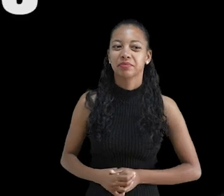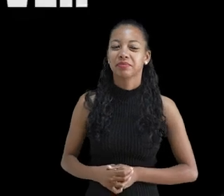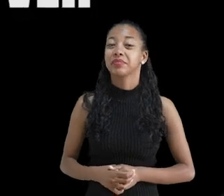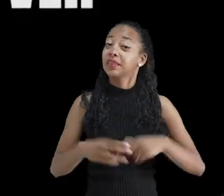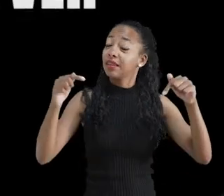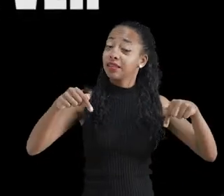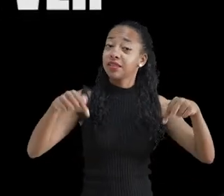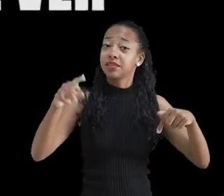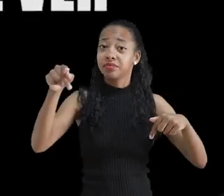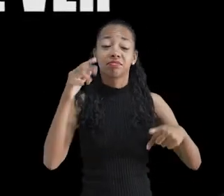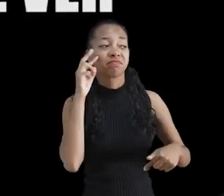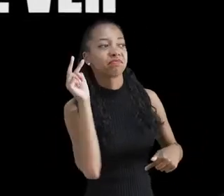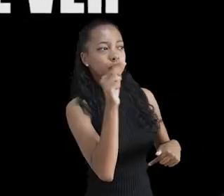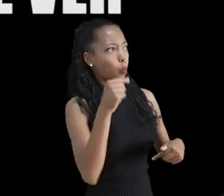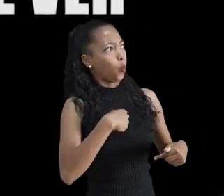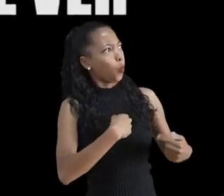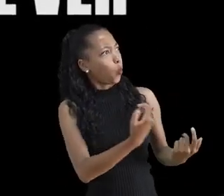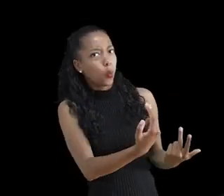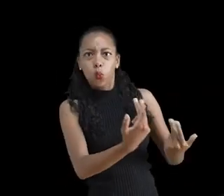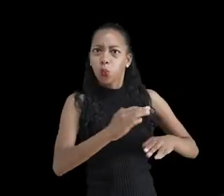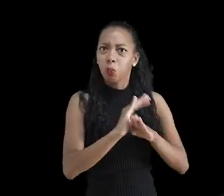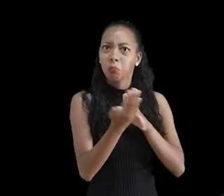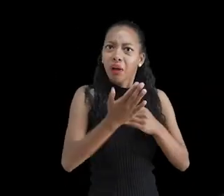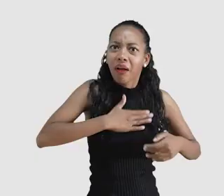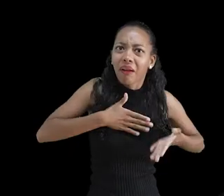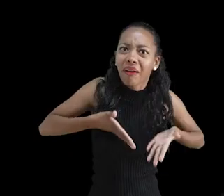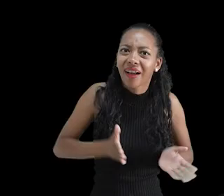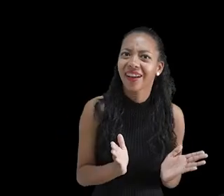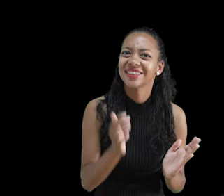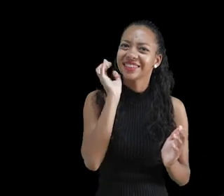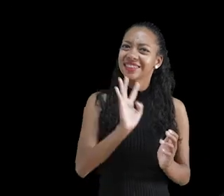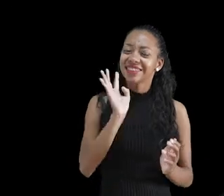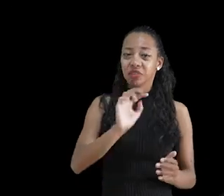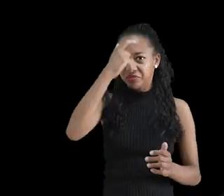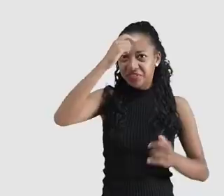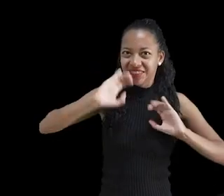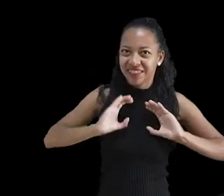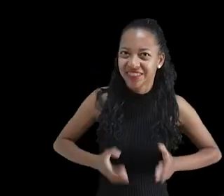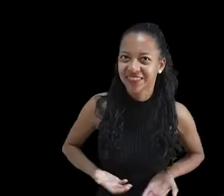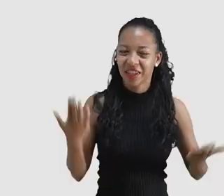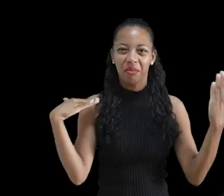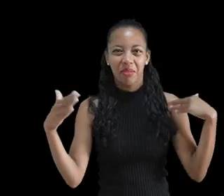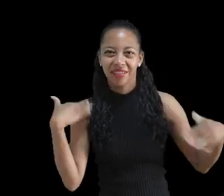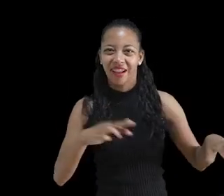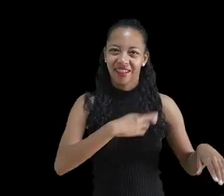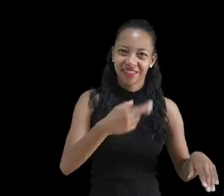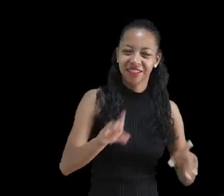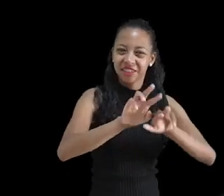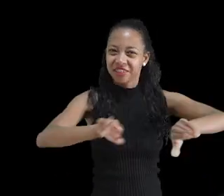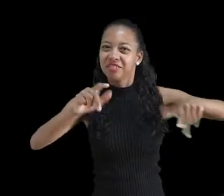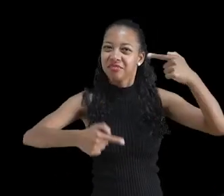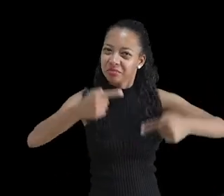comerciais que você terá oportunidade de se ver vai ter muito papo cultura Esporte cidadania saúde lazer